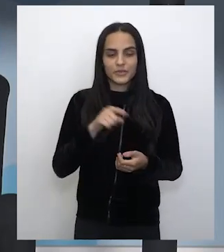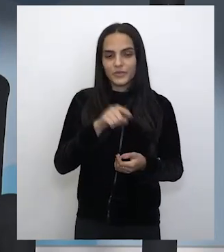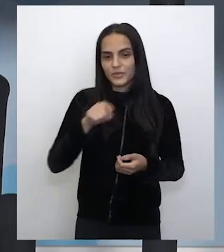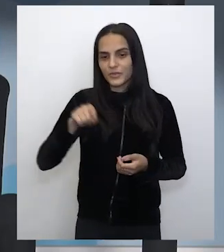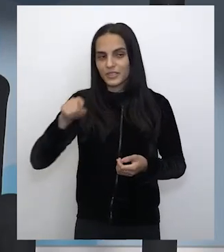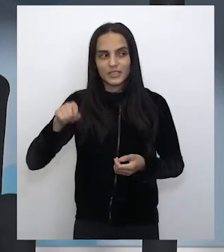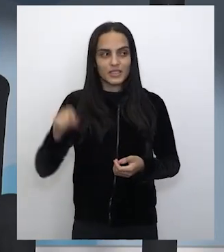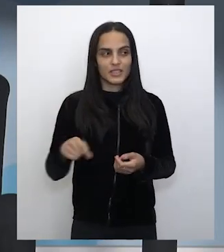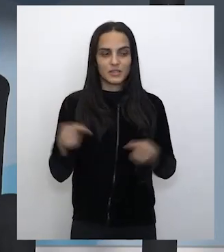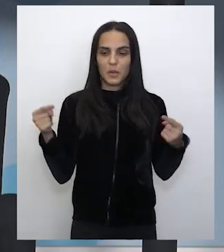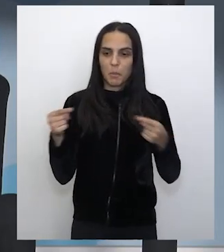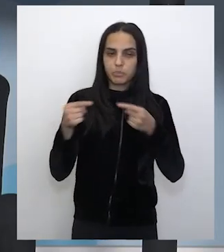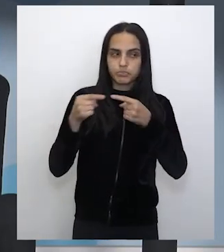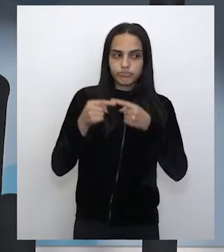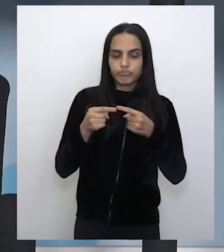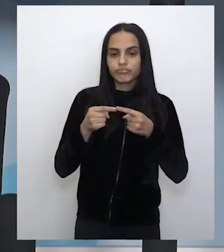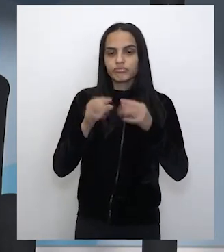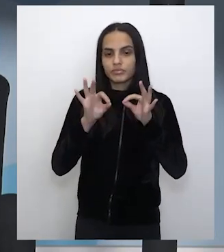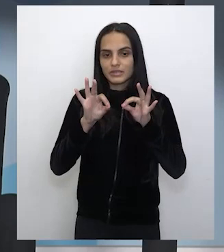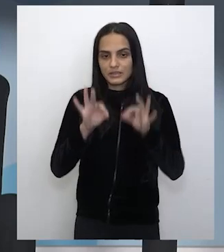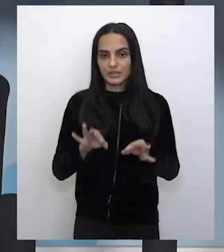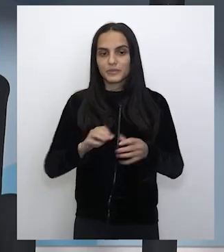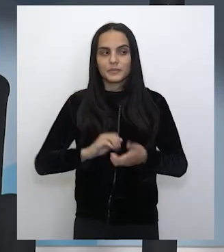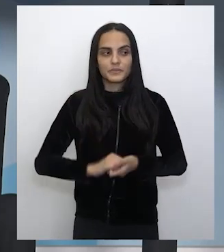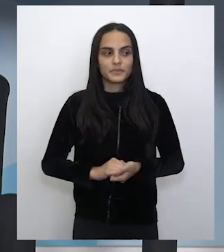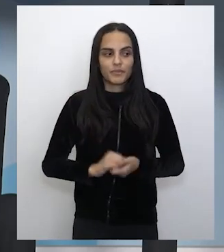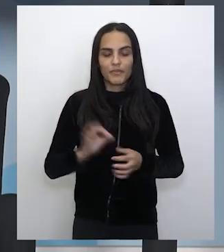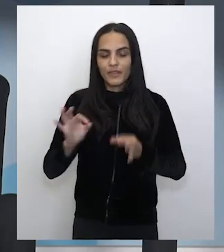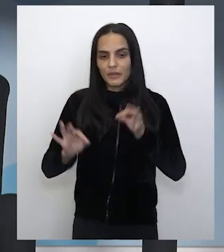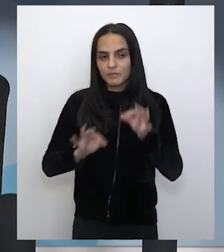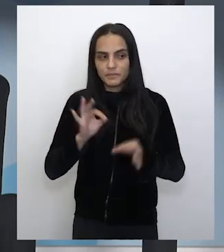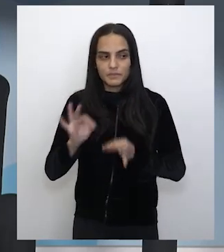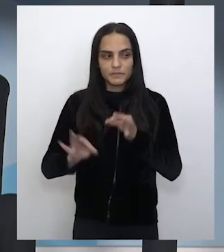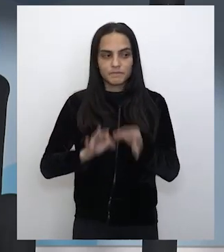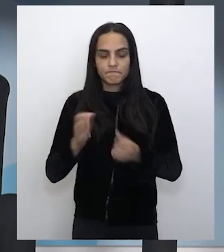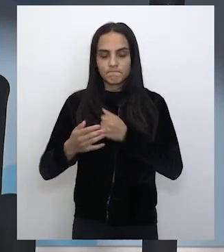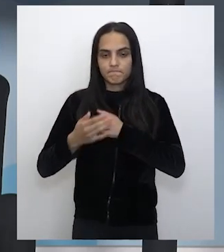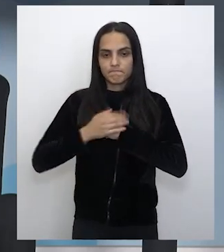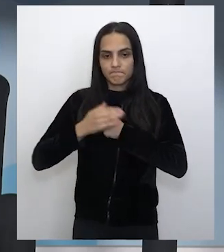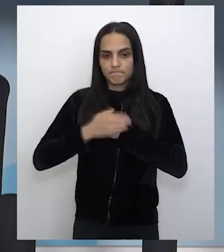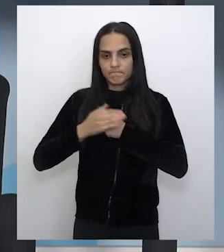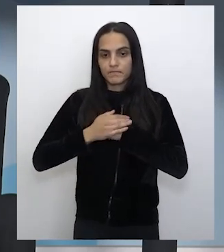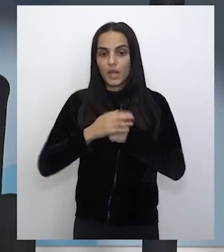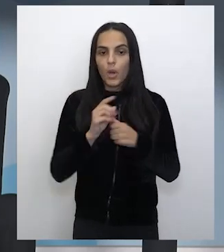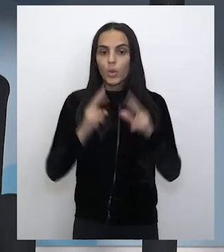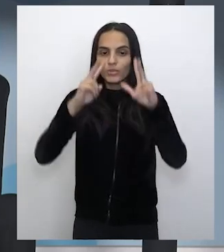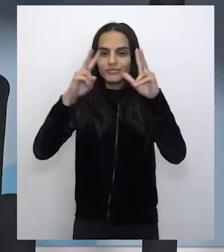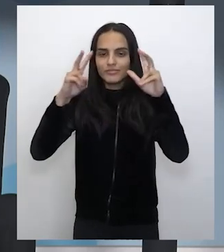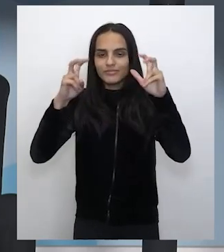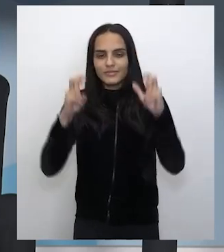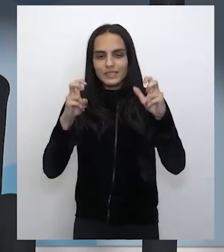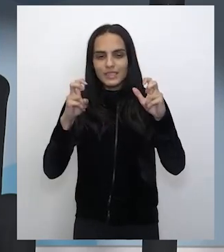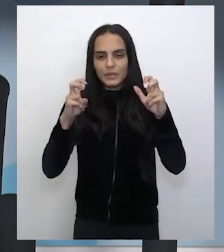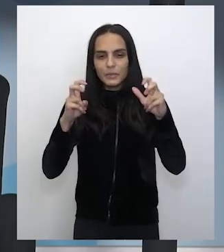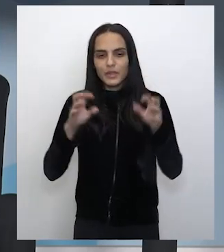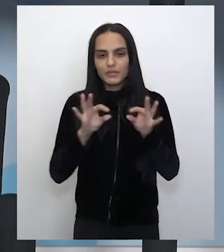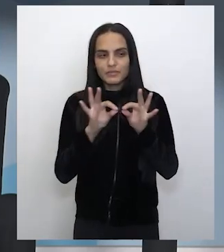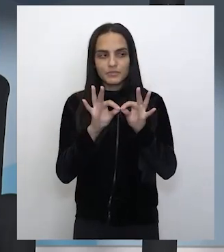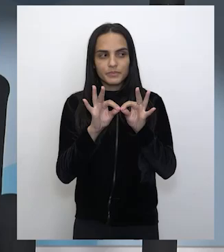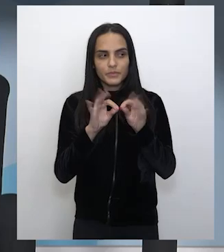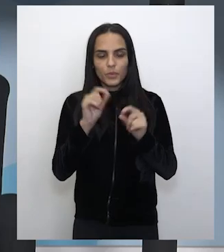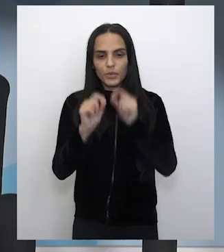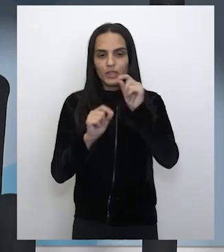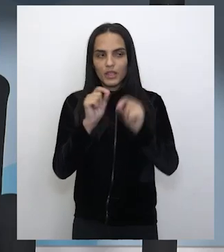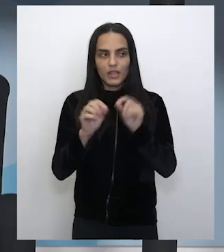para vocês, que a gente escolheu aí com muito carinho, e tem o nome aí de Em Linha Reta, porque é o nome de um poema que nós